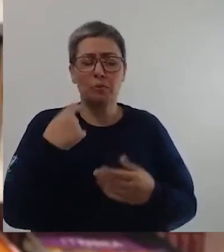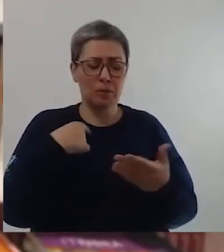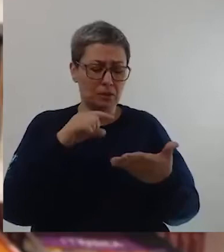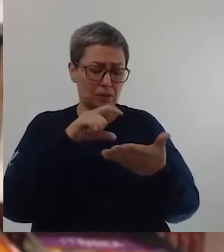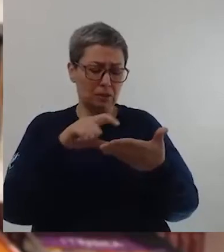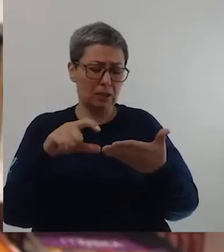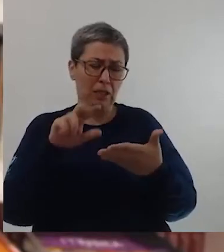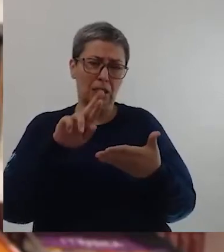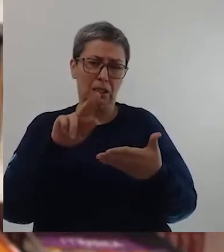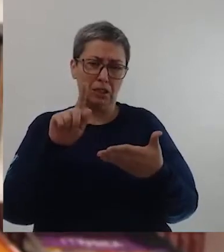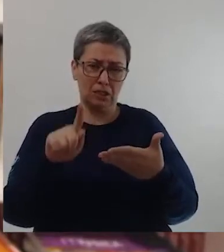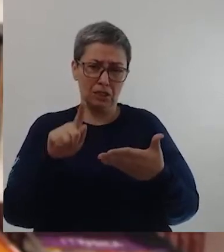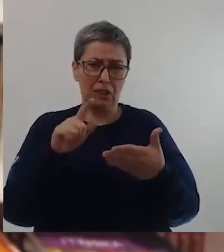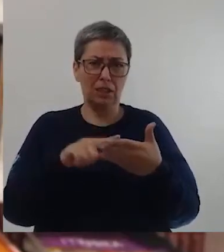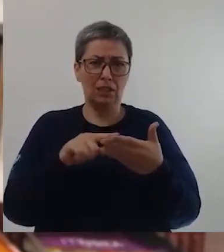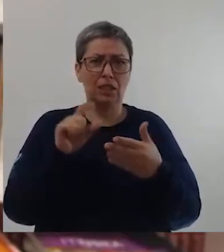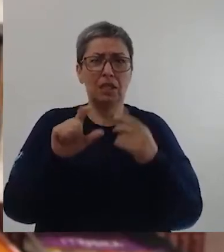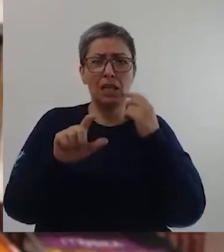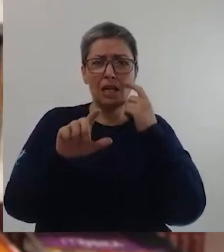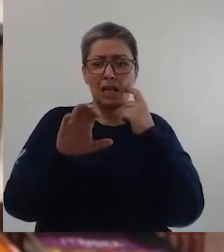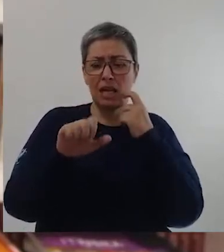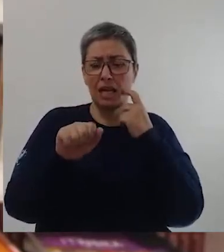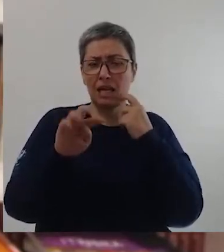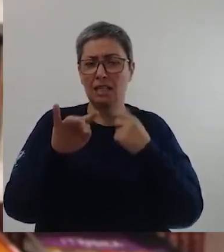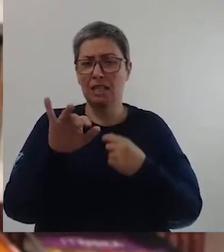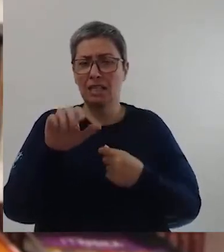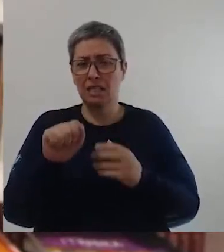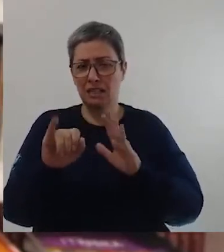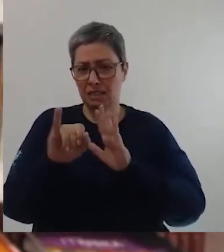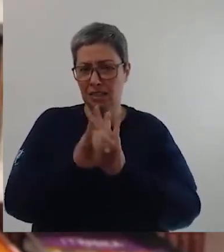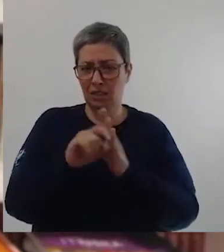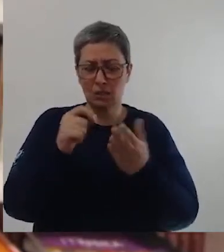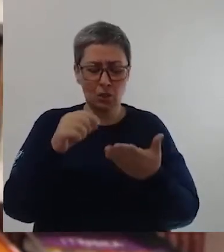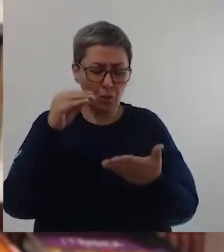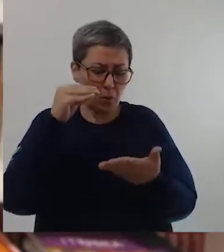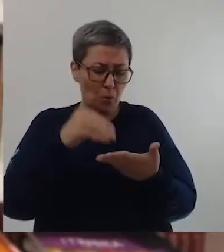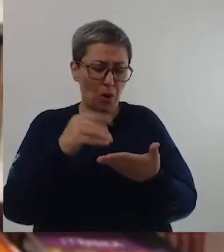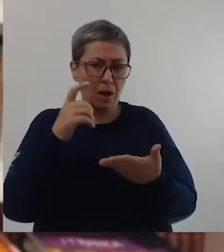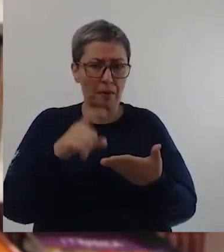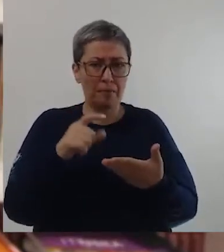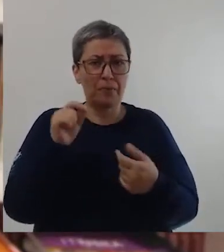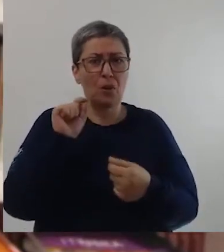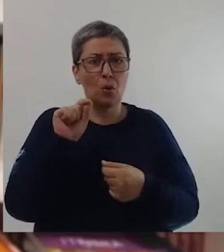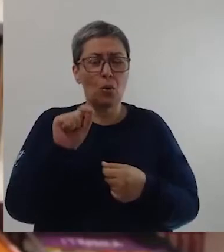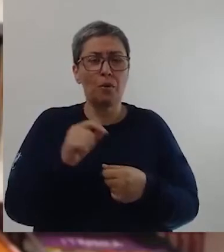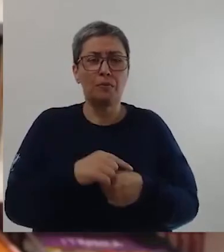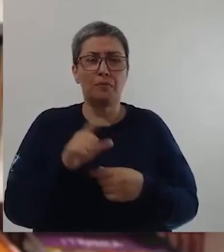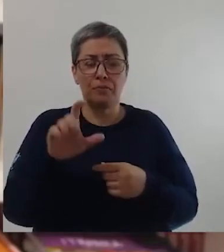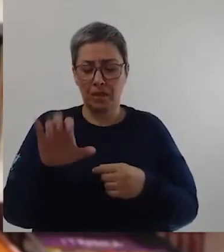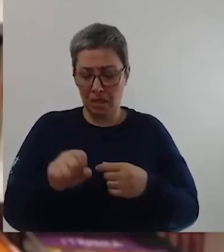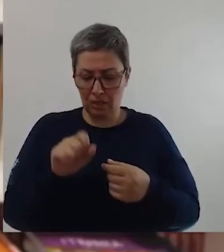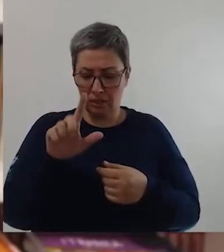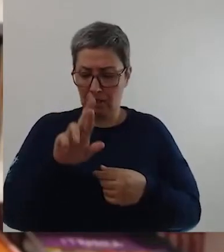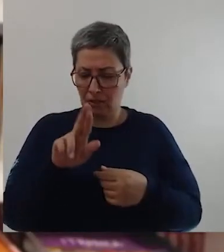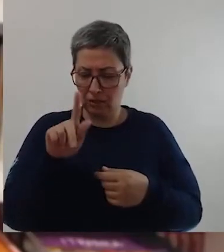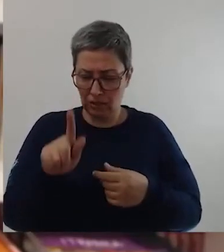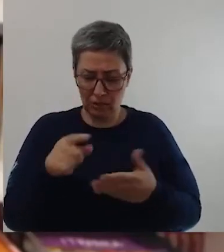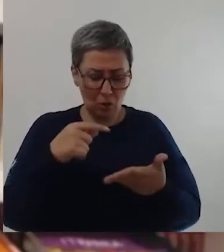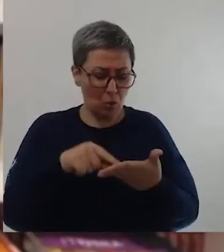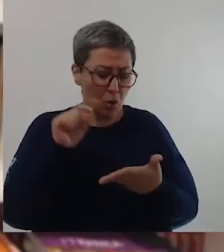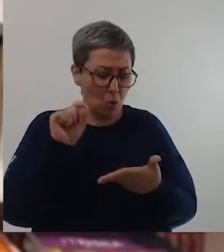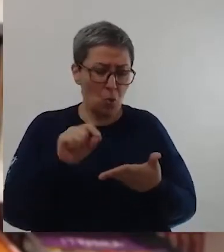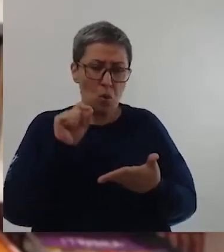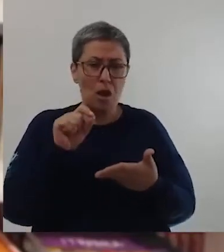Observe seu RG que ideia a carteira de identidade como nós já falamos e localize os seguintes a pega lá o seu